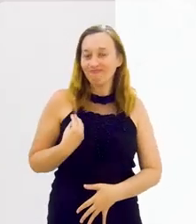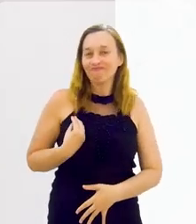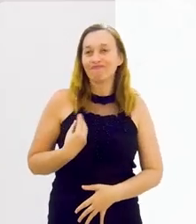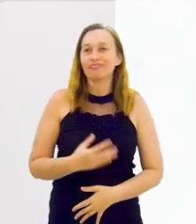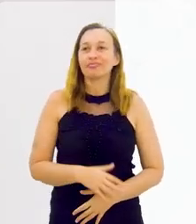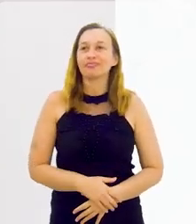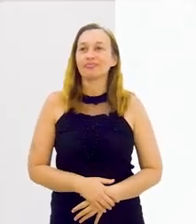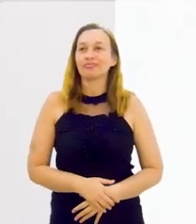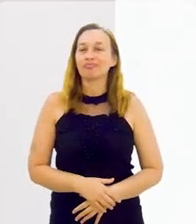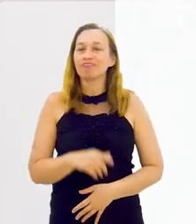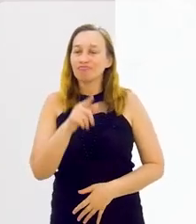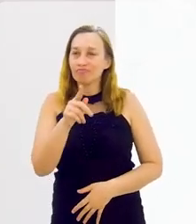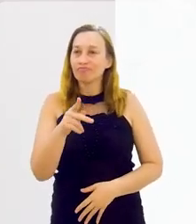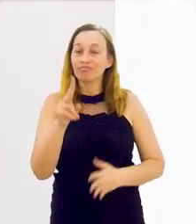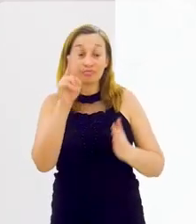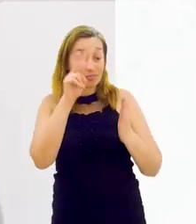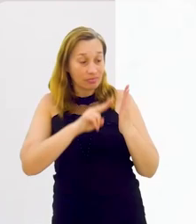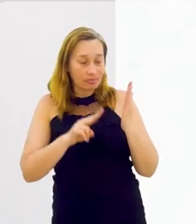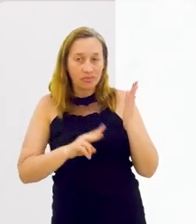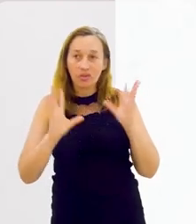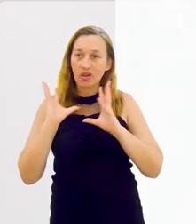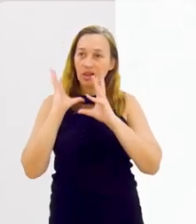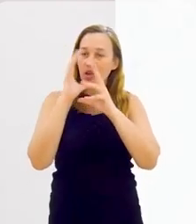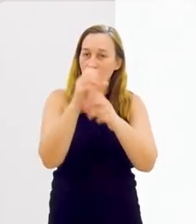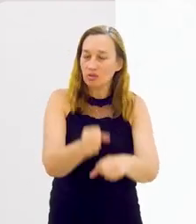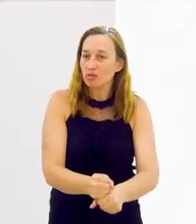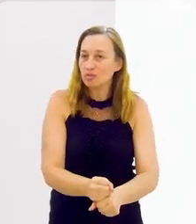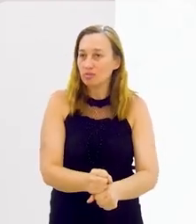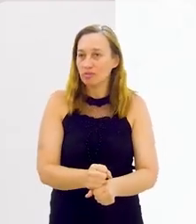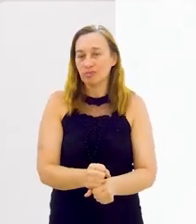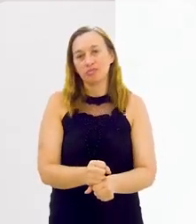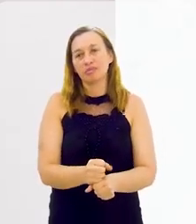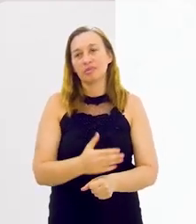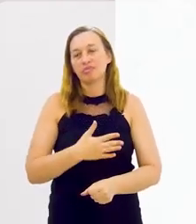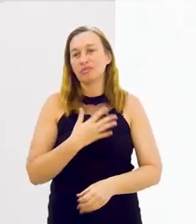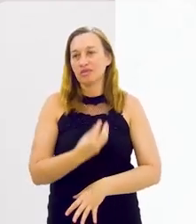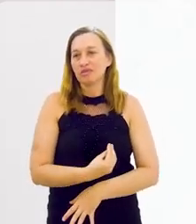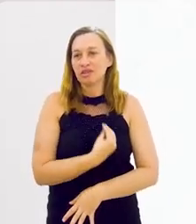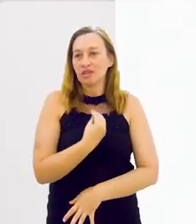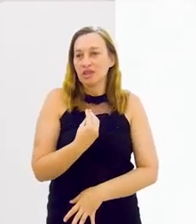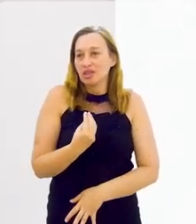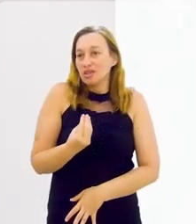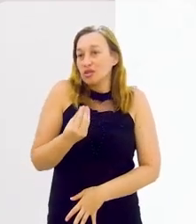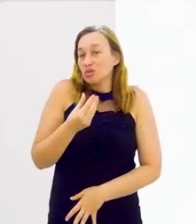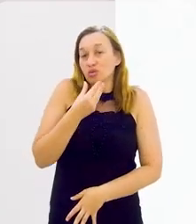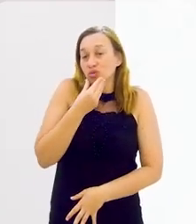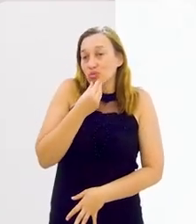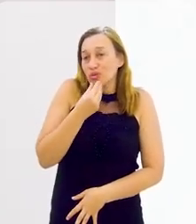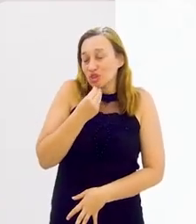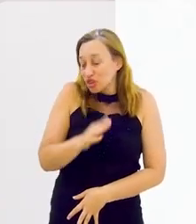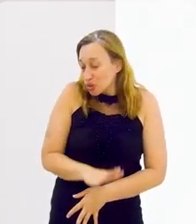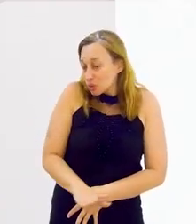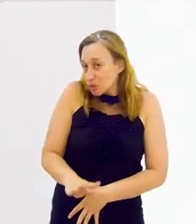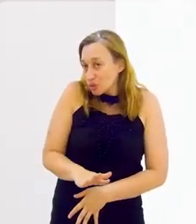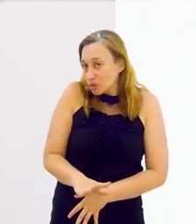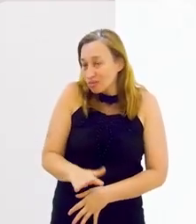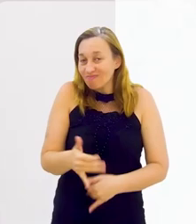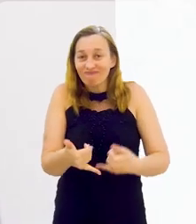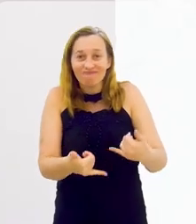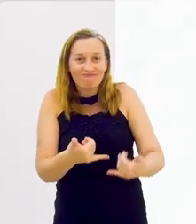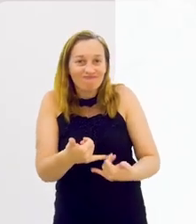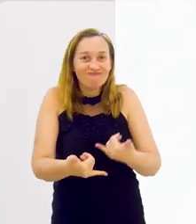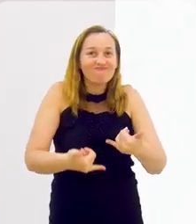Esse trechinho que você acabou de ler resume muito toda a minha trajetória, de um garoto bastante que foi